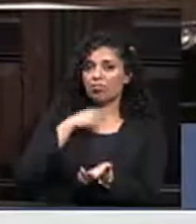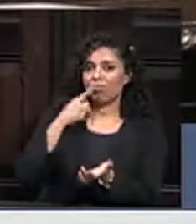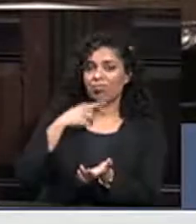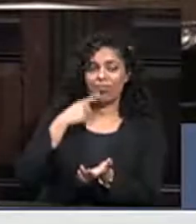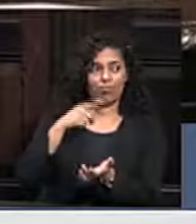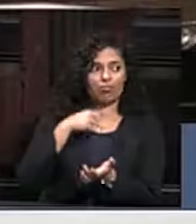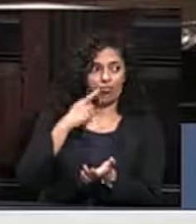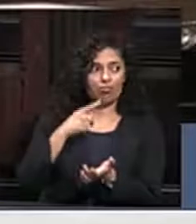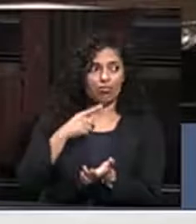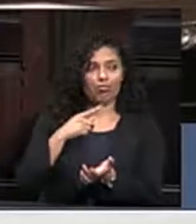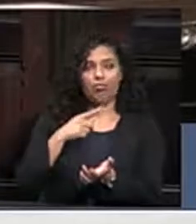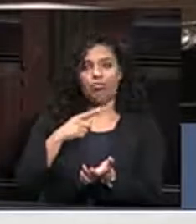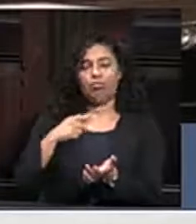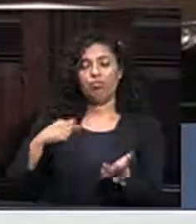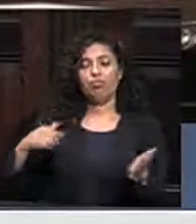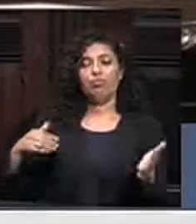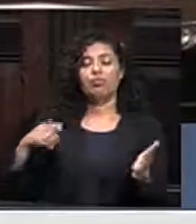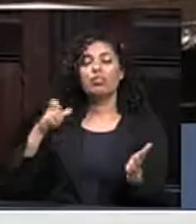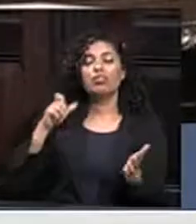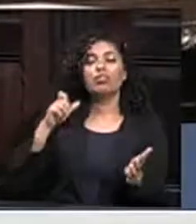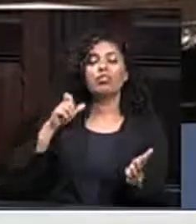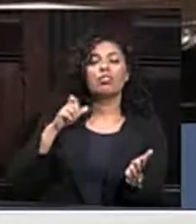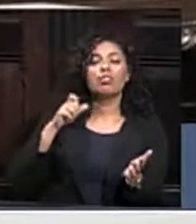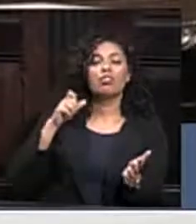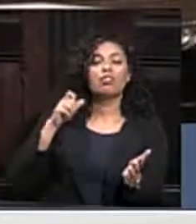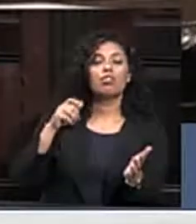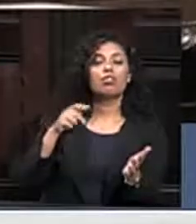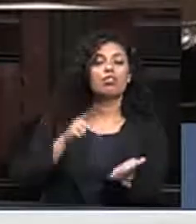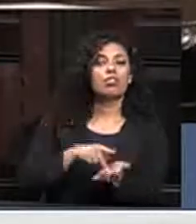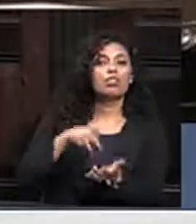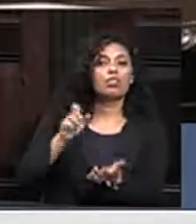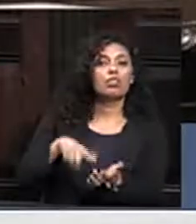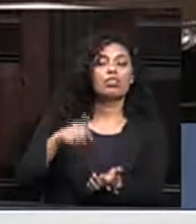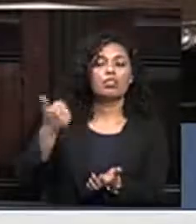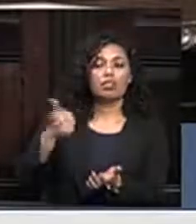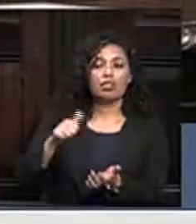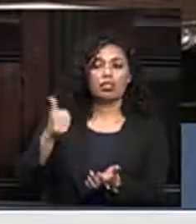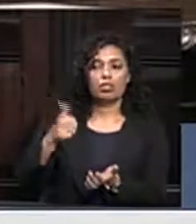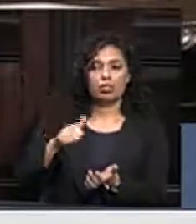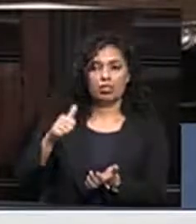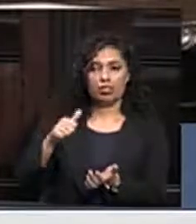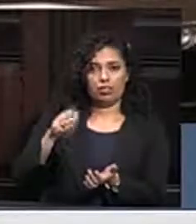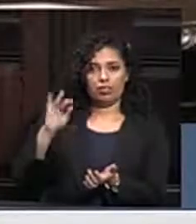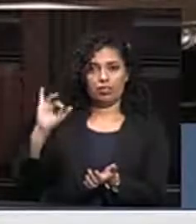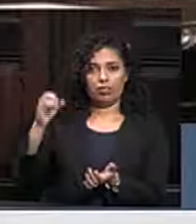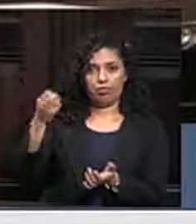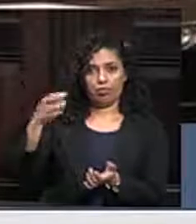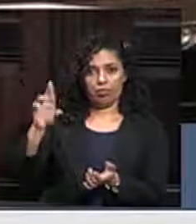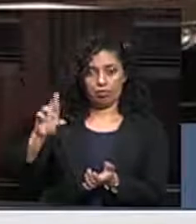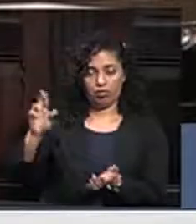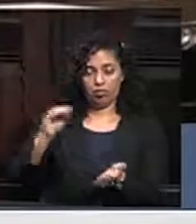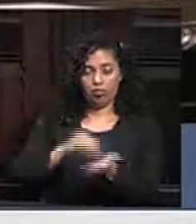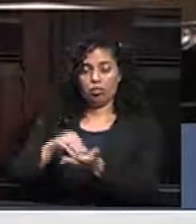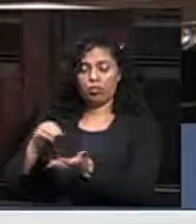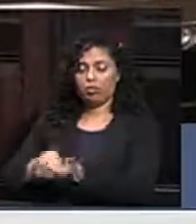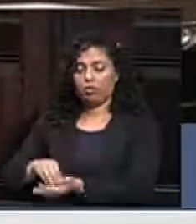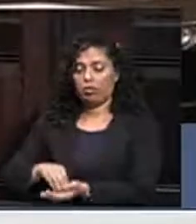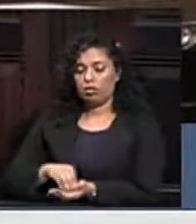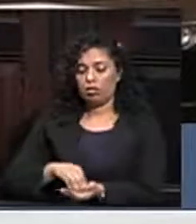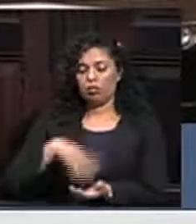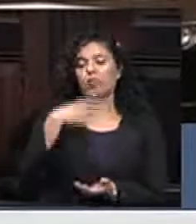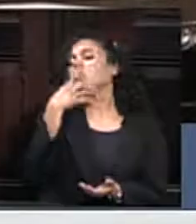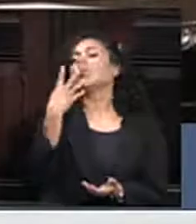de 12 bilhões. Então, nós verificamos que há um déficit de quase 1 bilhão de reais